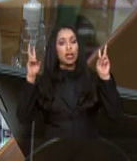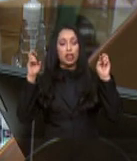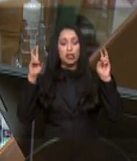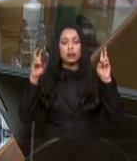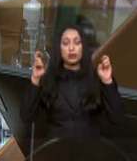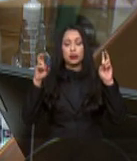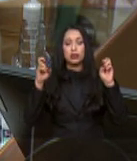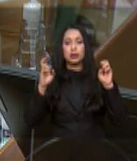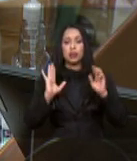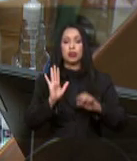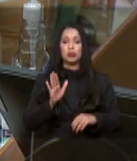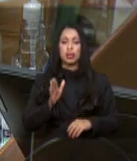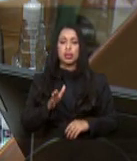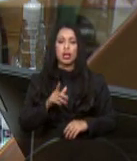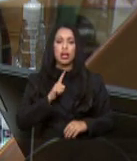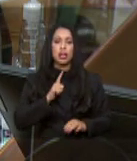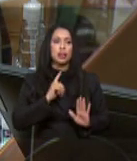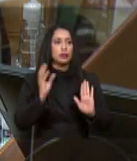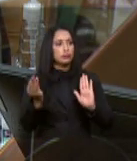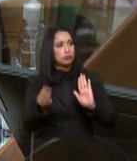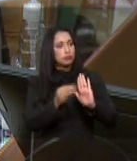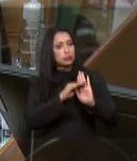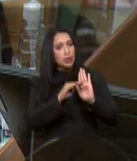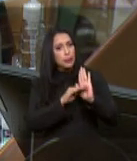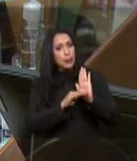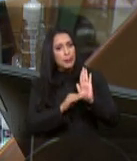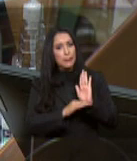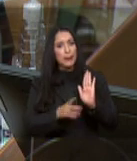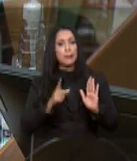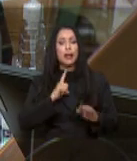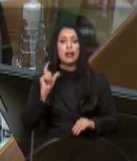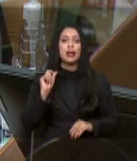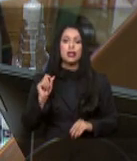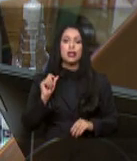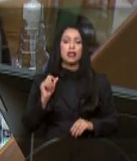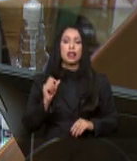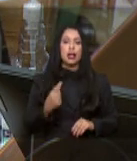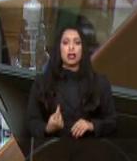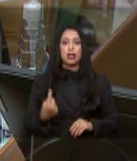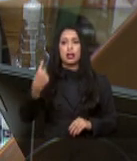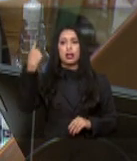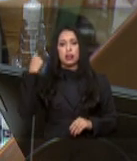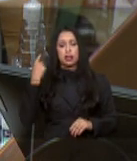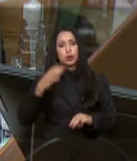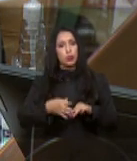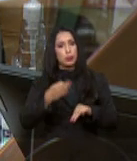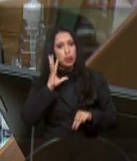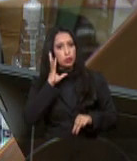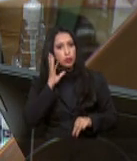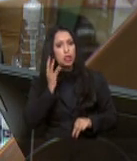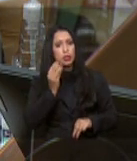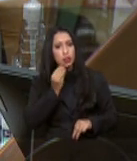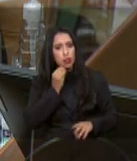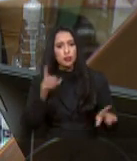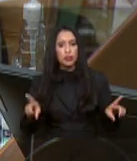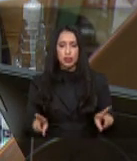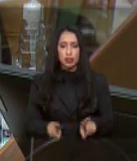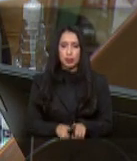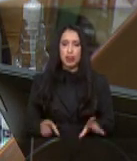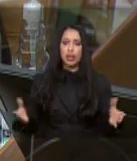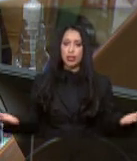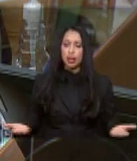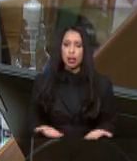que, como Vossa Excelência tem posto em mais de uma ocasião, tornou-se objeto desde a gestão do ministro Dias Toffoli, de uma forma especial, com ênfase agora,